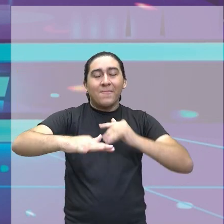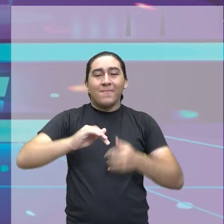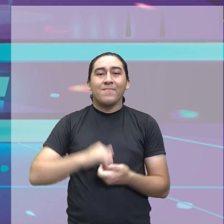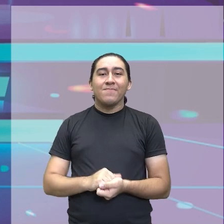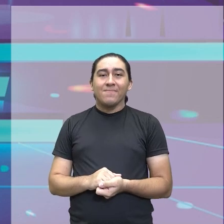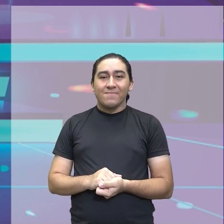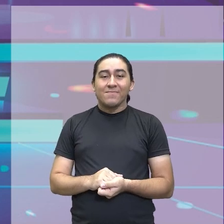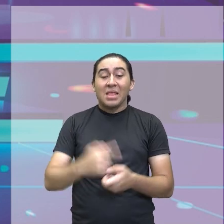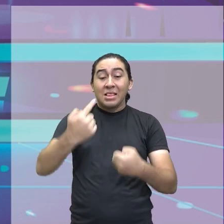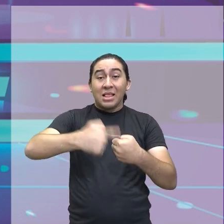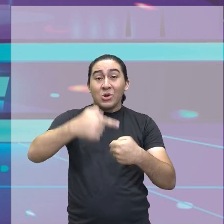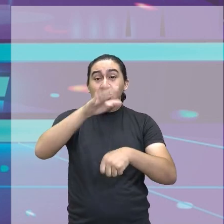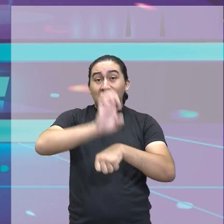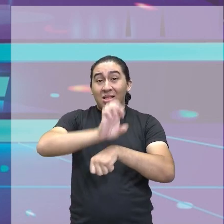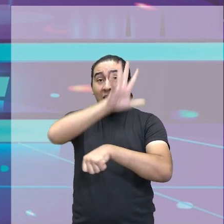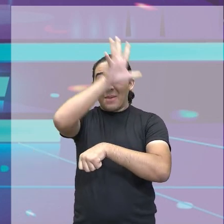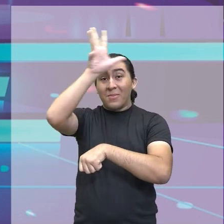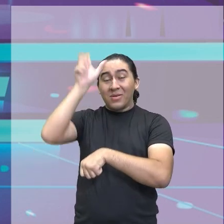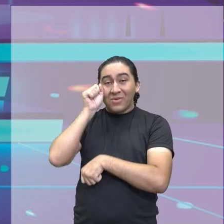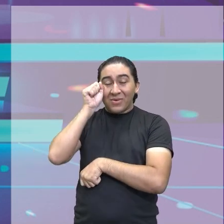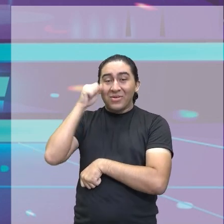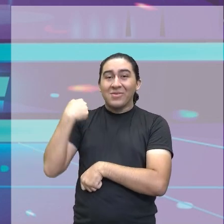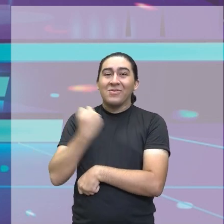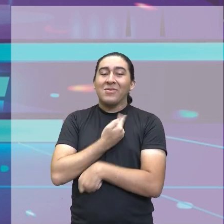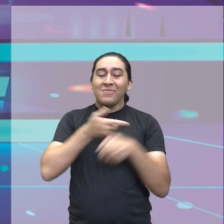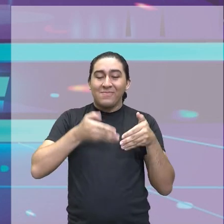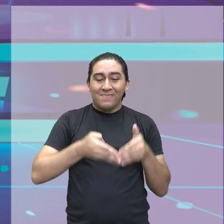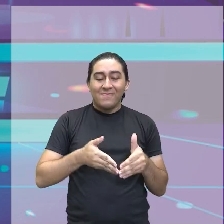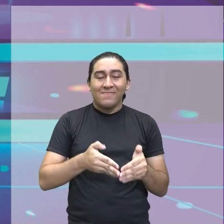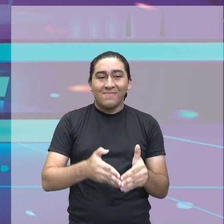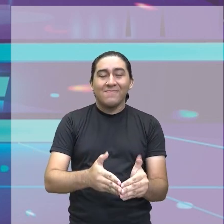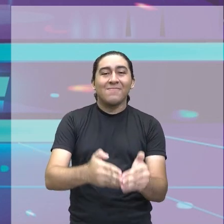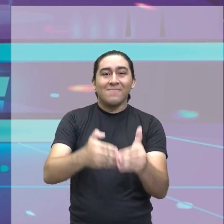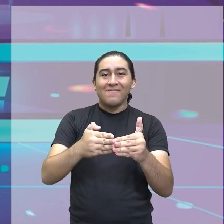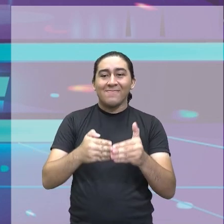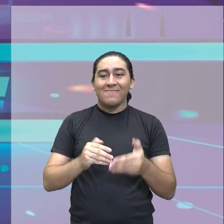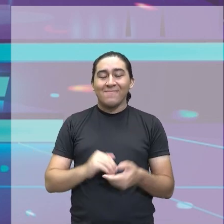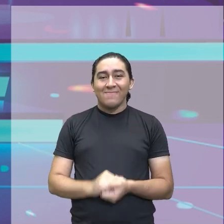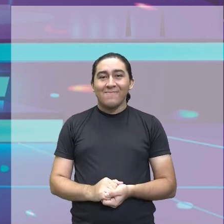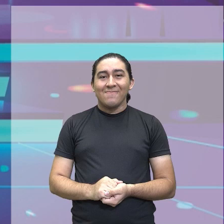Nos interiores do Amazonas vamos navegar.